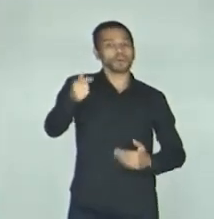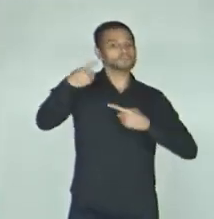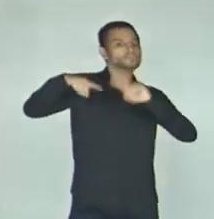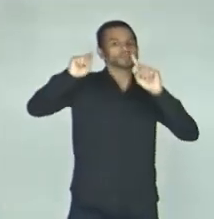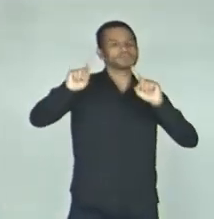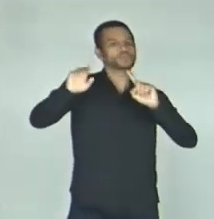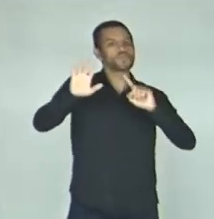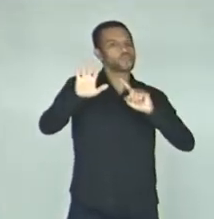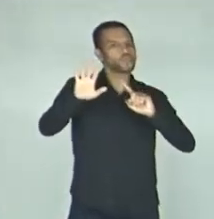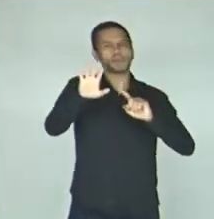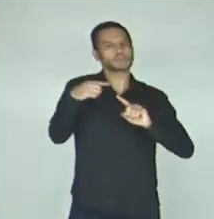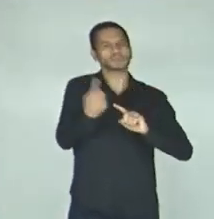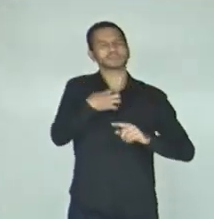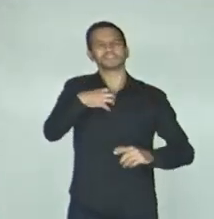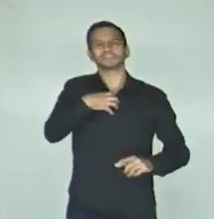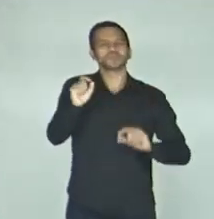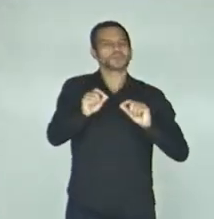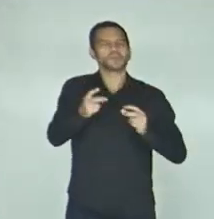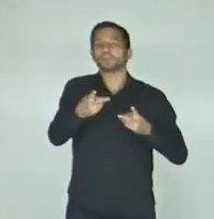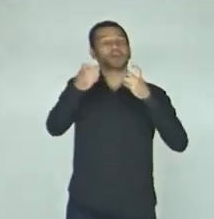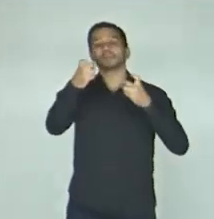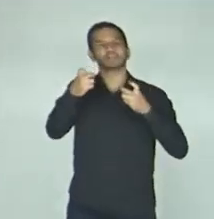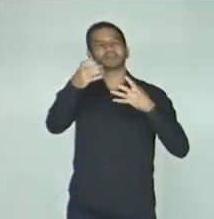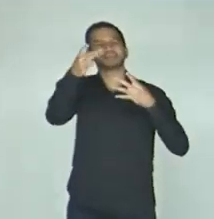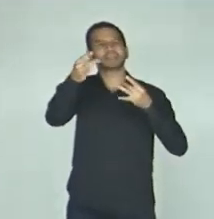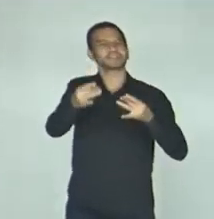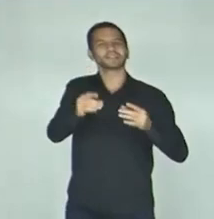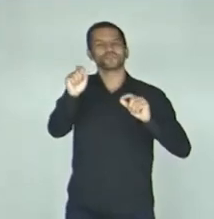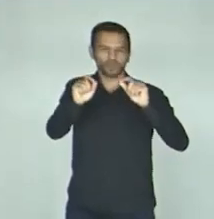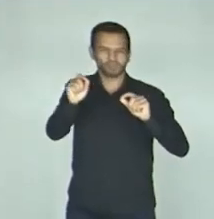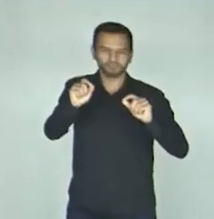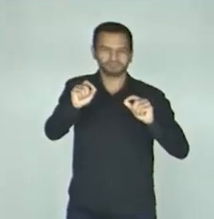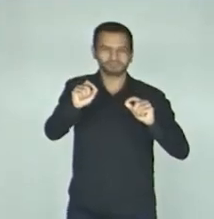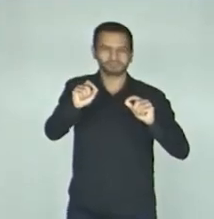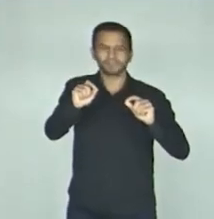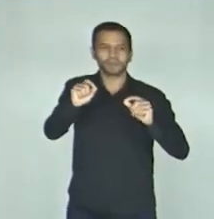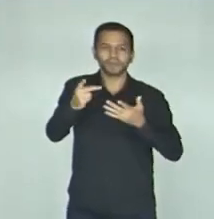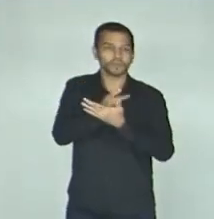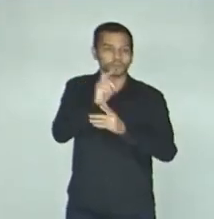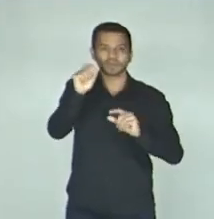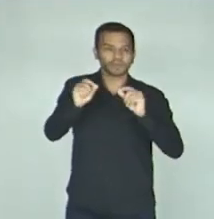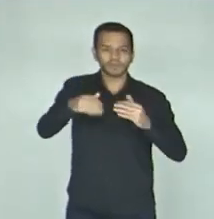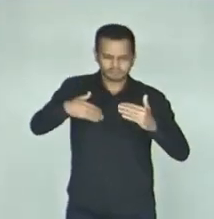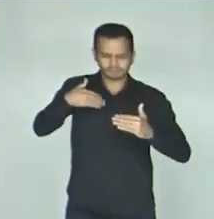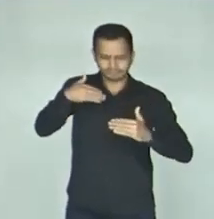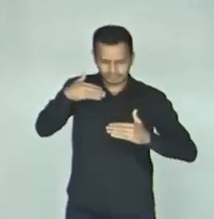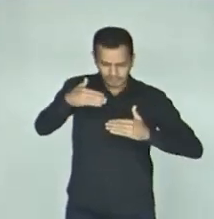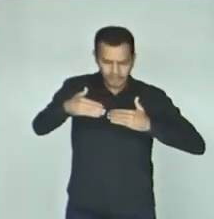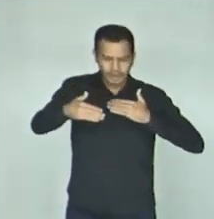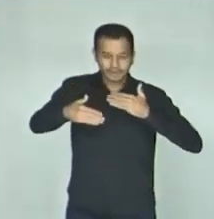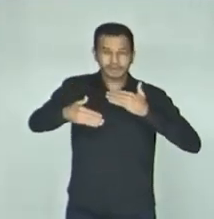só que a gente não atenta para alguns detalhes Oi e aí aquele início de